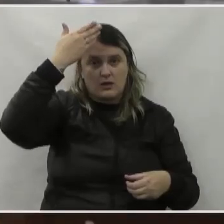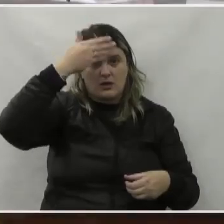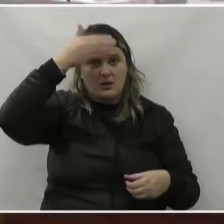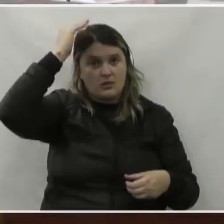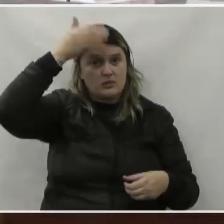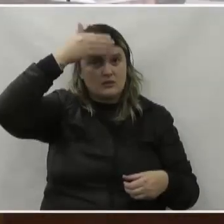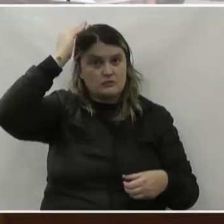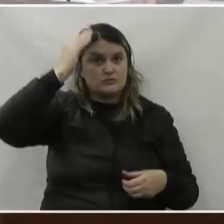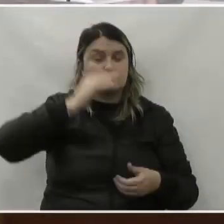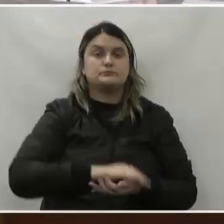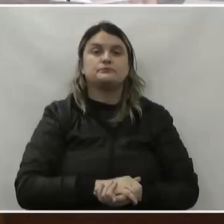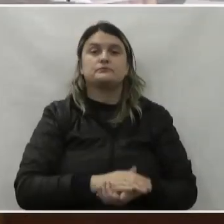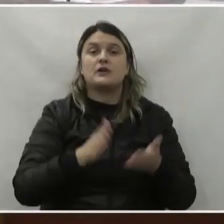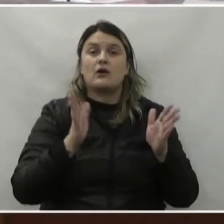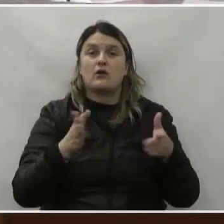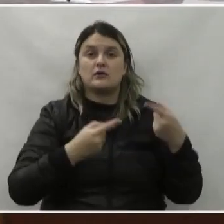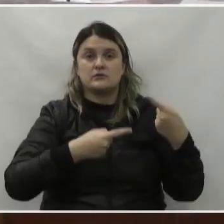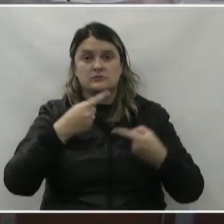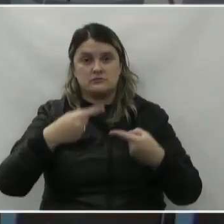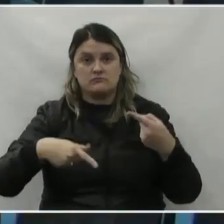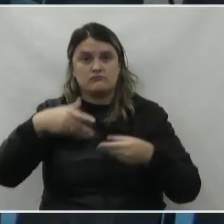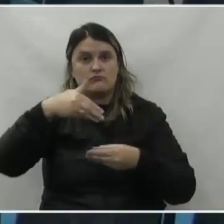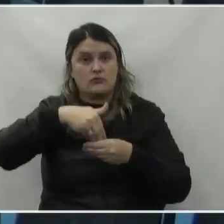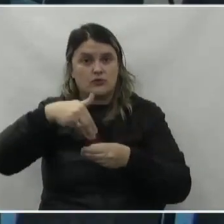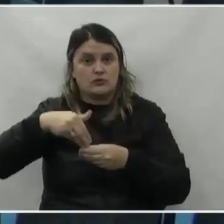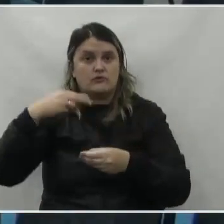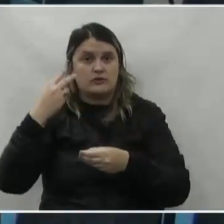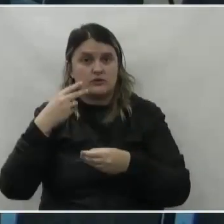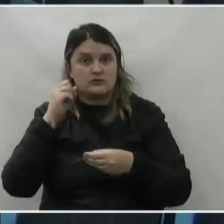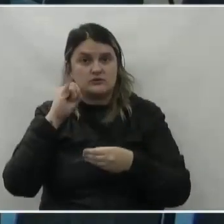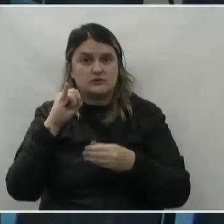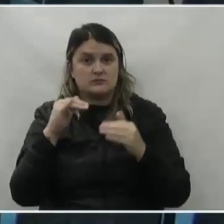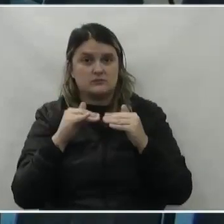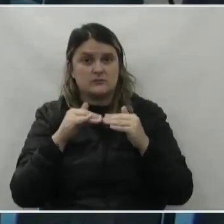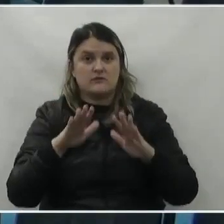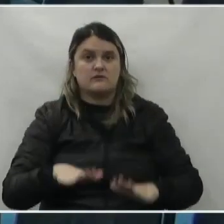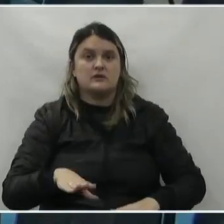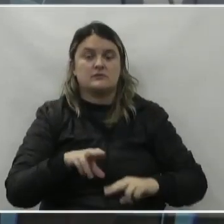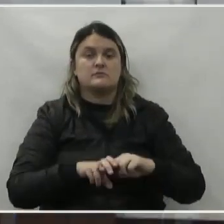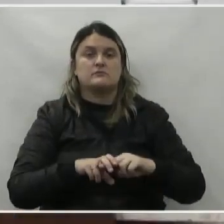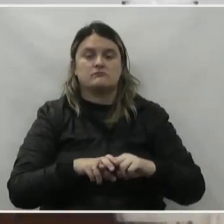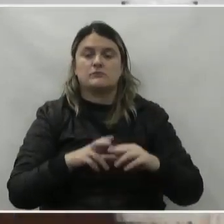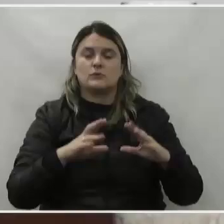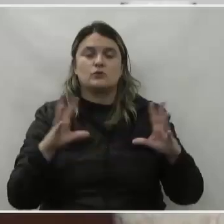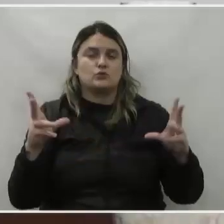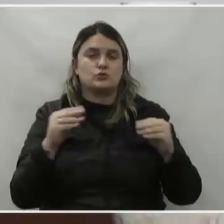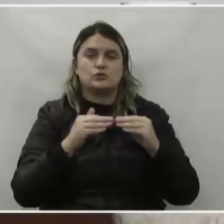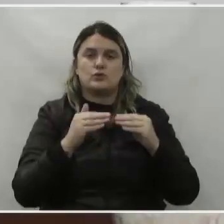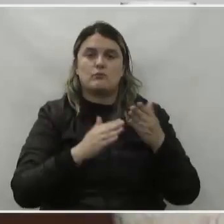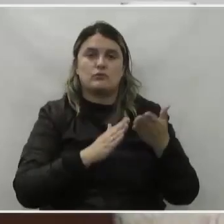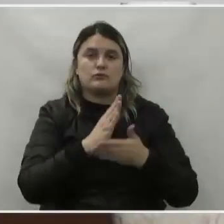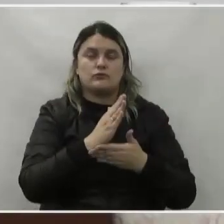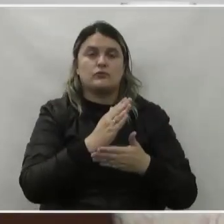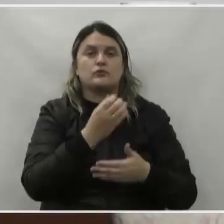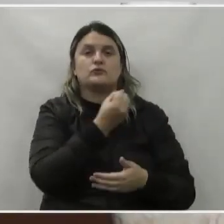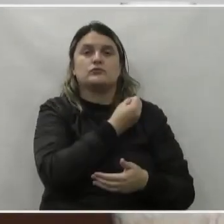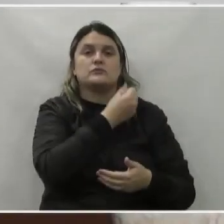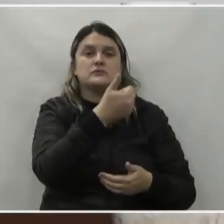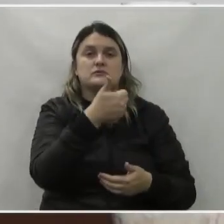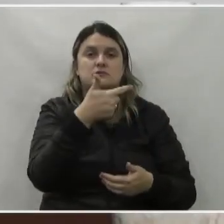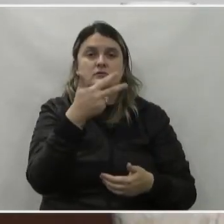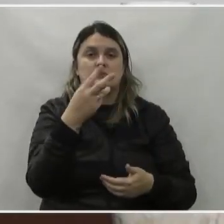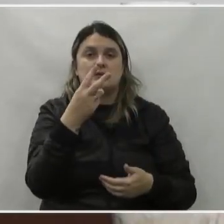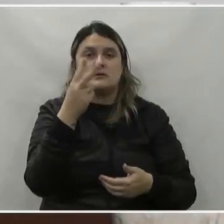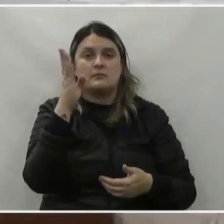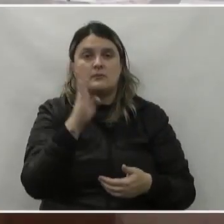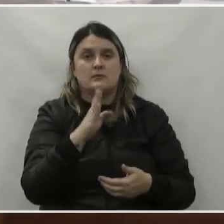Em discussão? Em votação, senhores vereadores que aprovam, permaneçam como estão. Aprovado o requerimento número